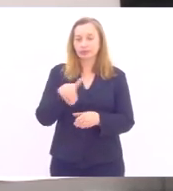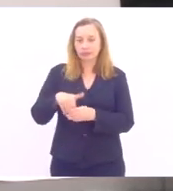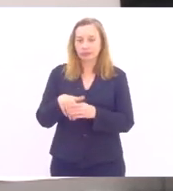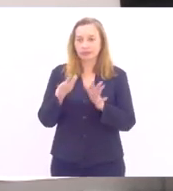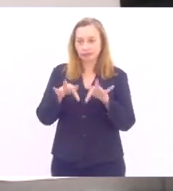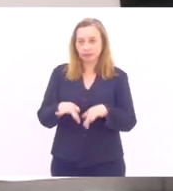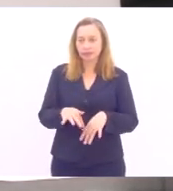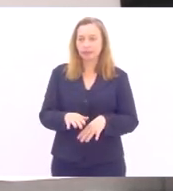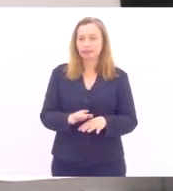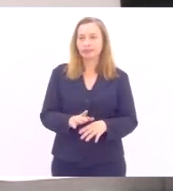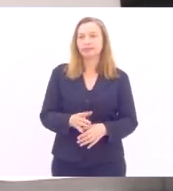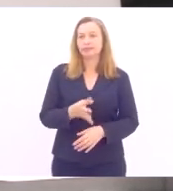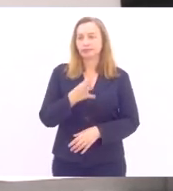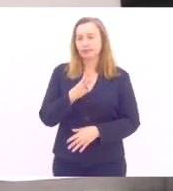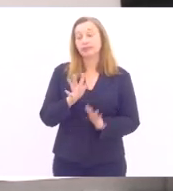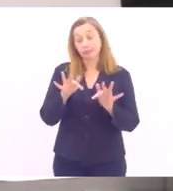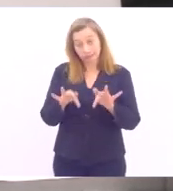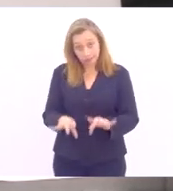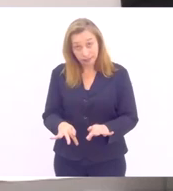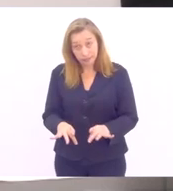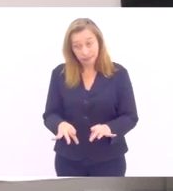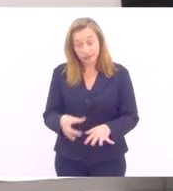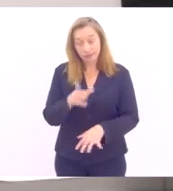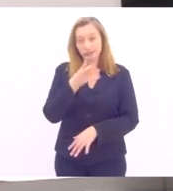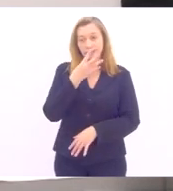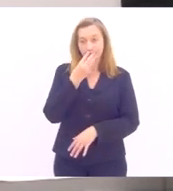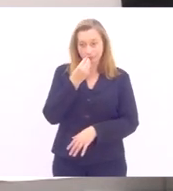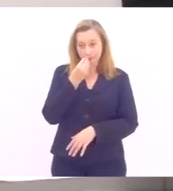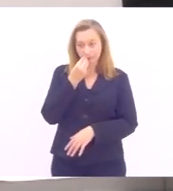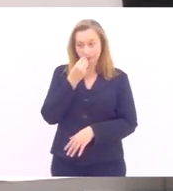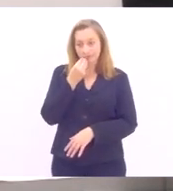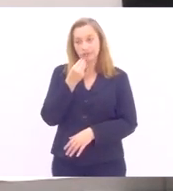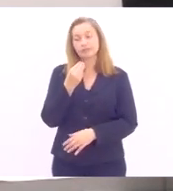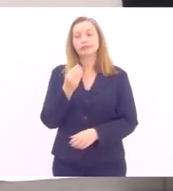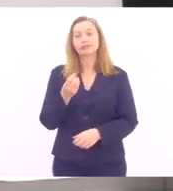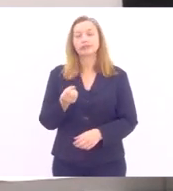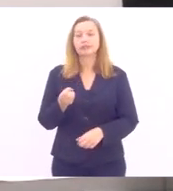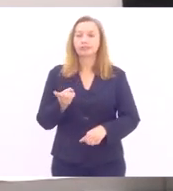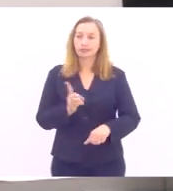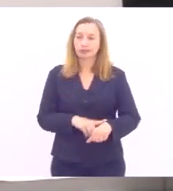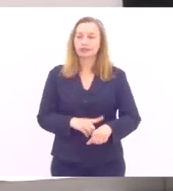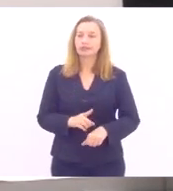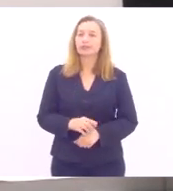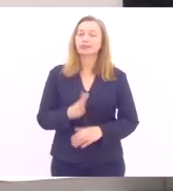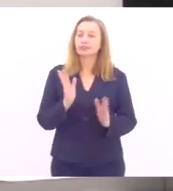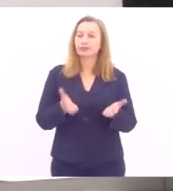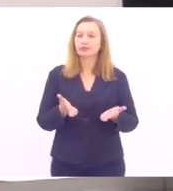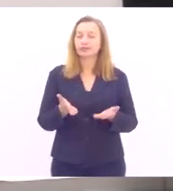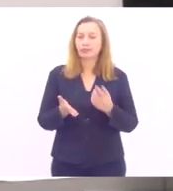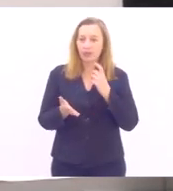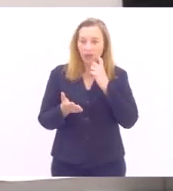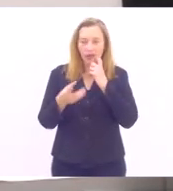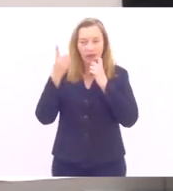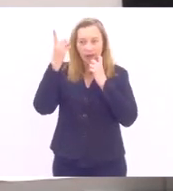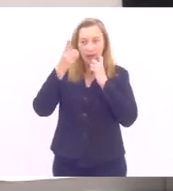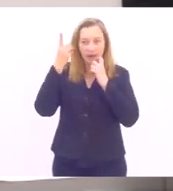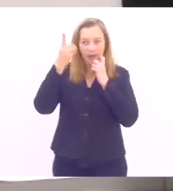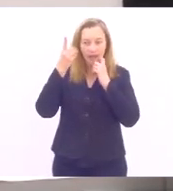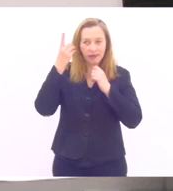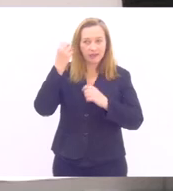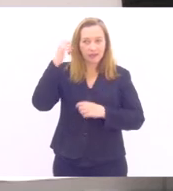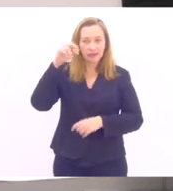final dele. Com isso, encerro e me calo durante bastante tempo. E agora, vamos ouvir, se o deputado Eliomar